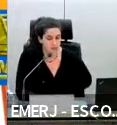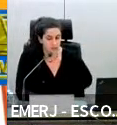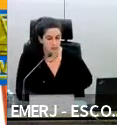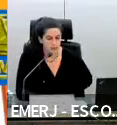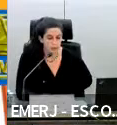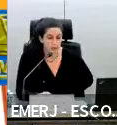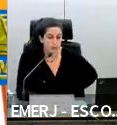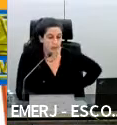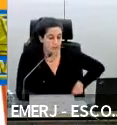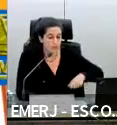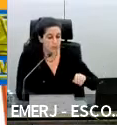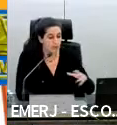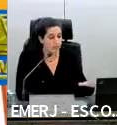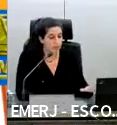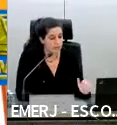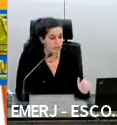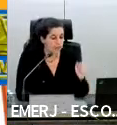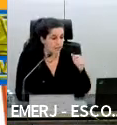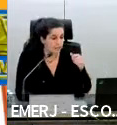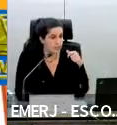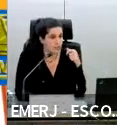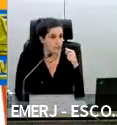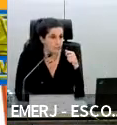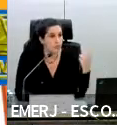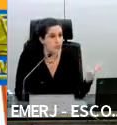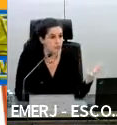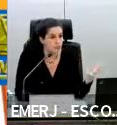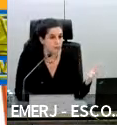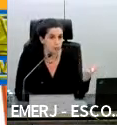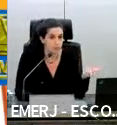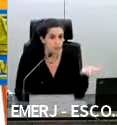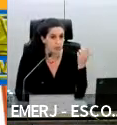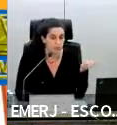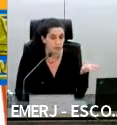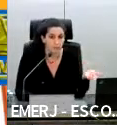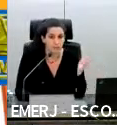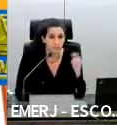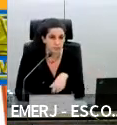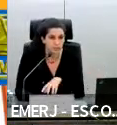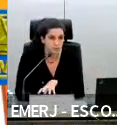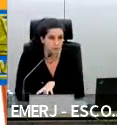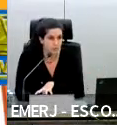violência. Então, se por um lado a gente tinha uma fala de que as tensões aumentaram muito durante